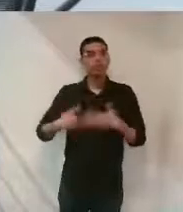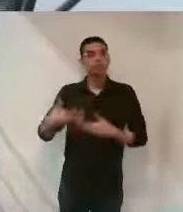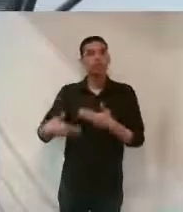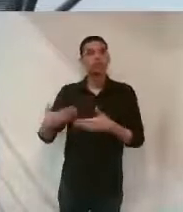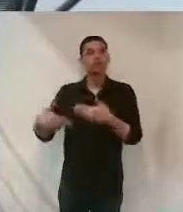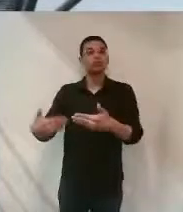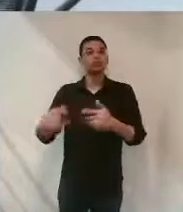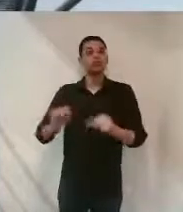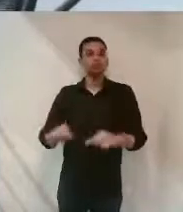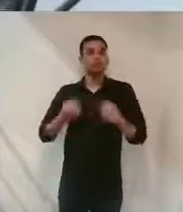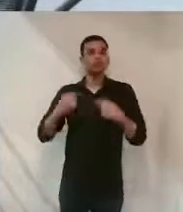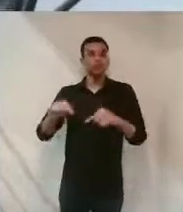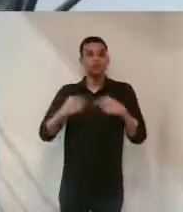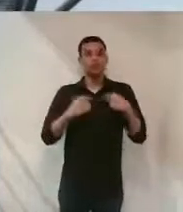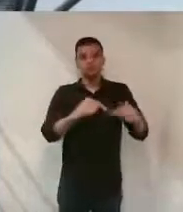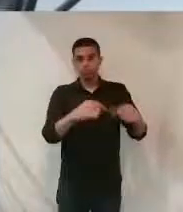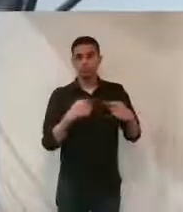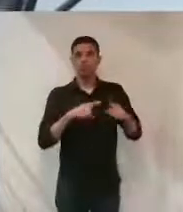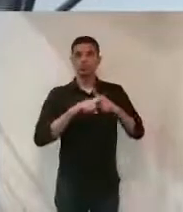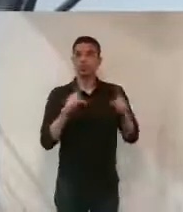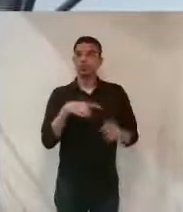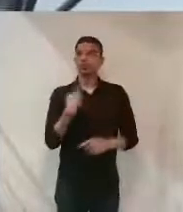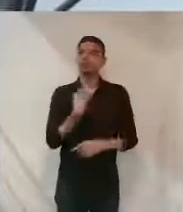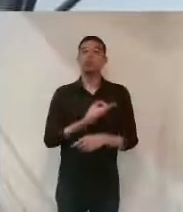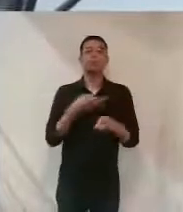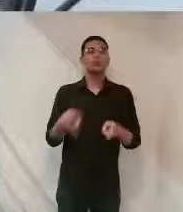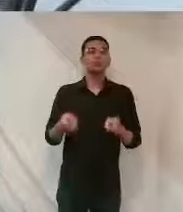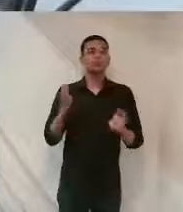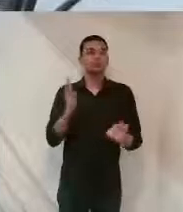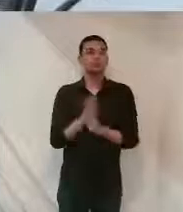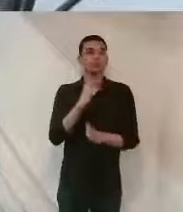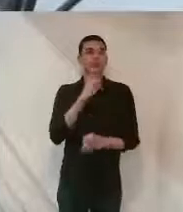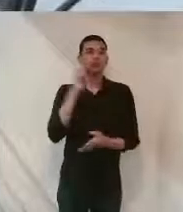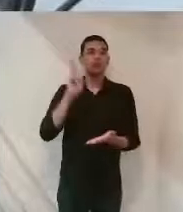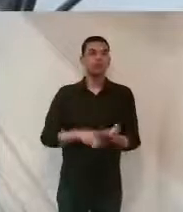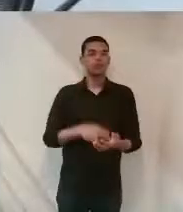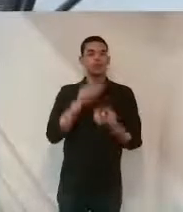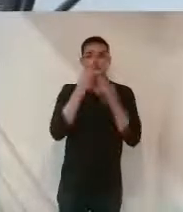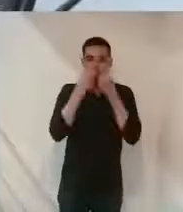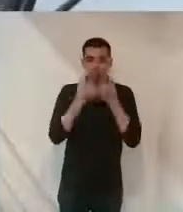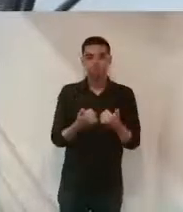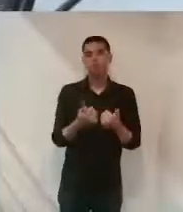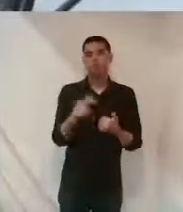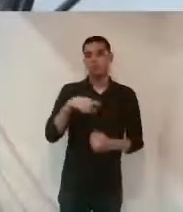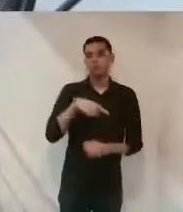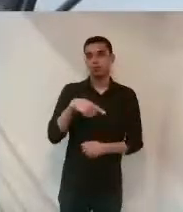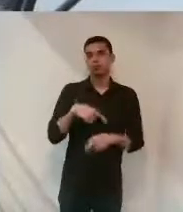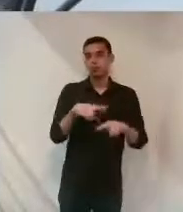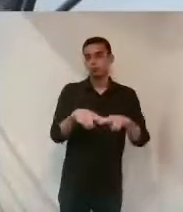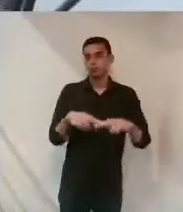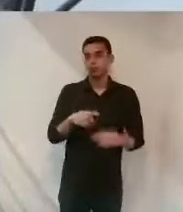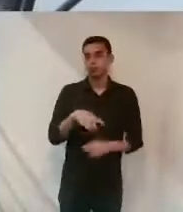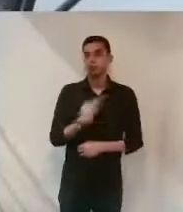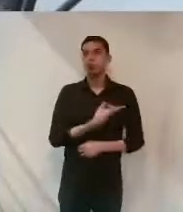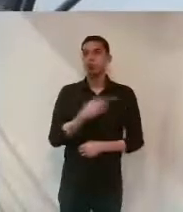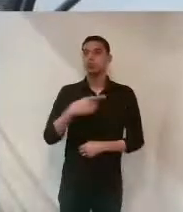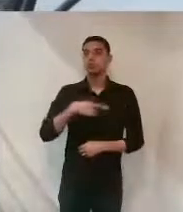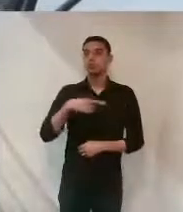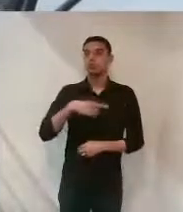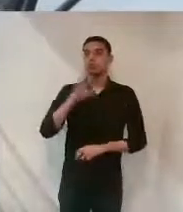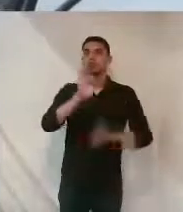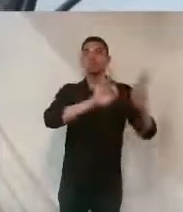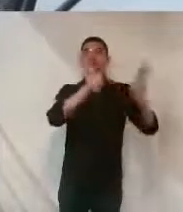muito desafiador, mas a gente vê que o resultado também ele é muito gratificante, porque a gente tem toda uma cadeia